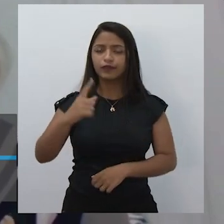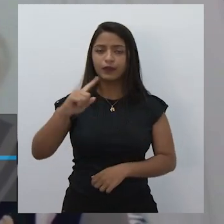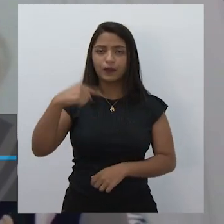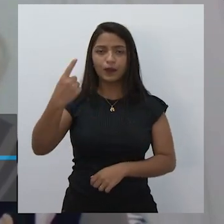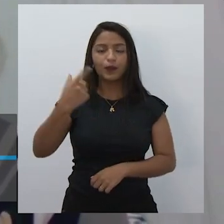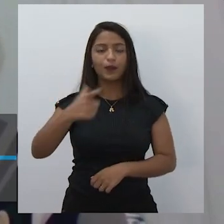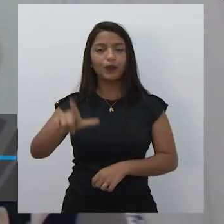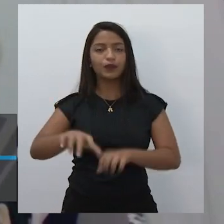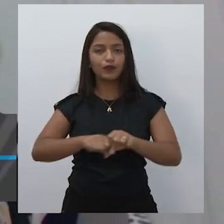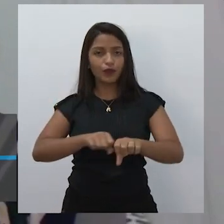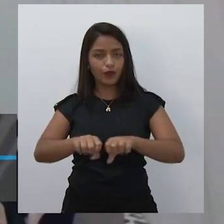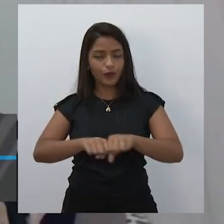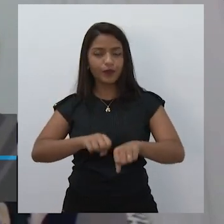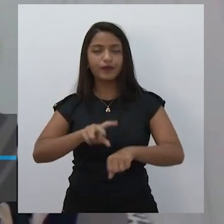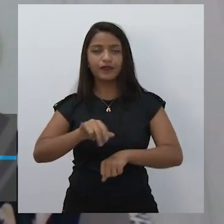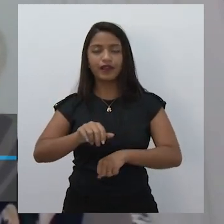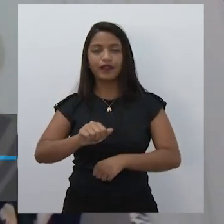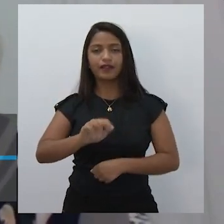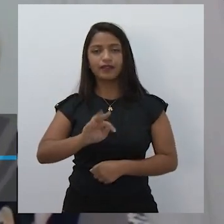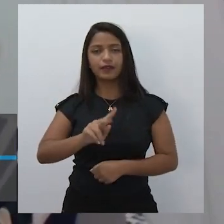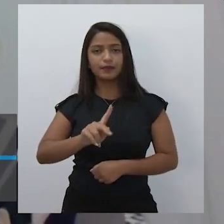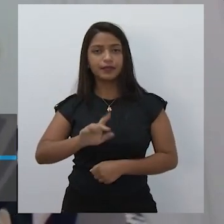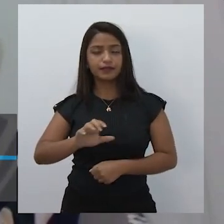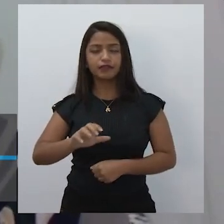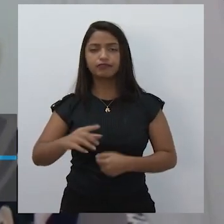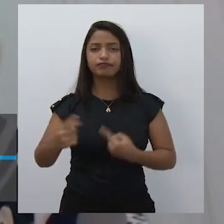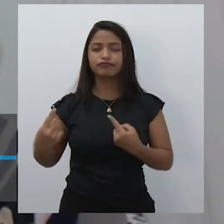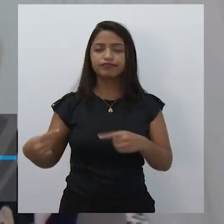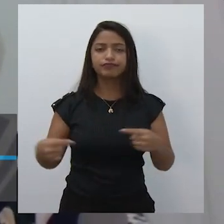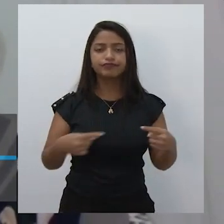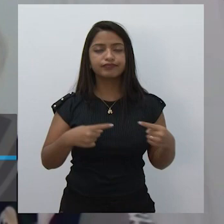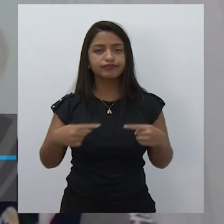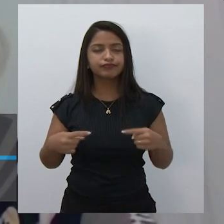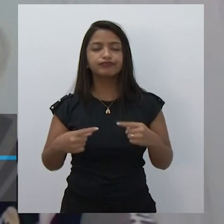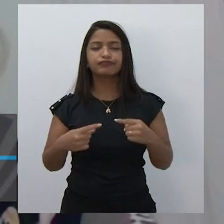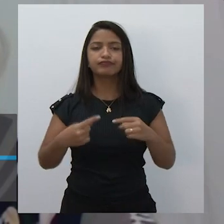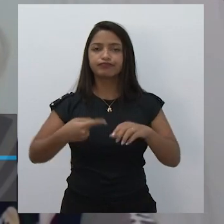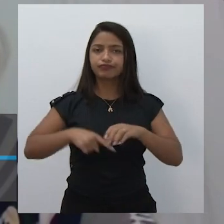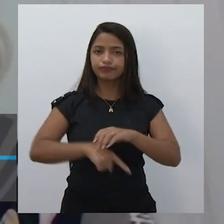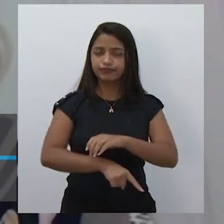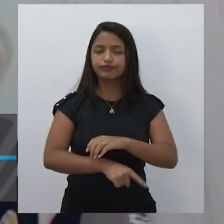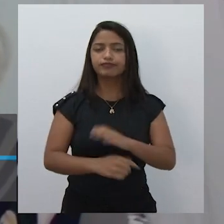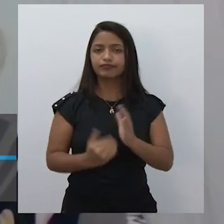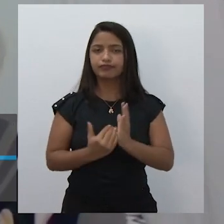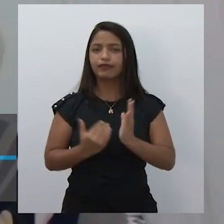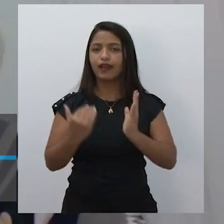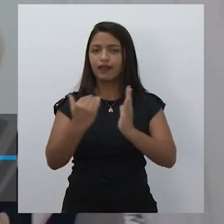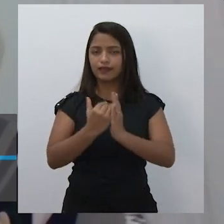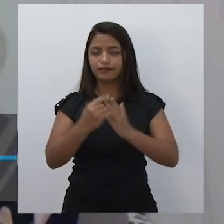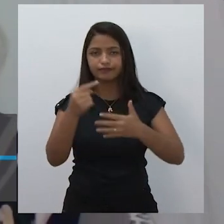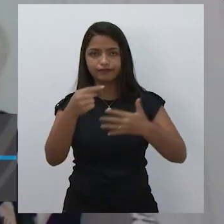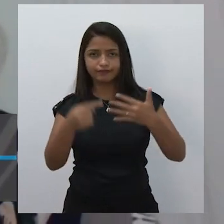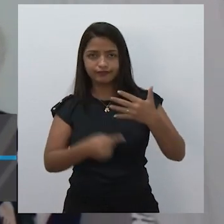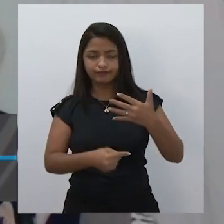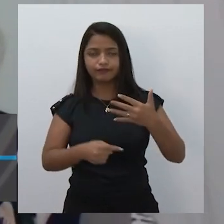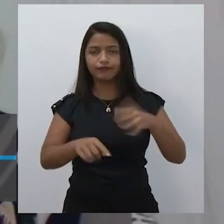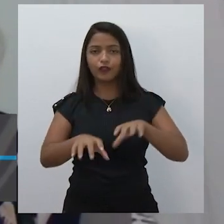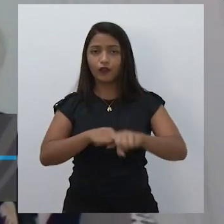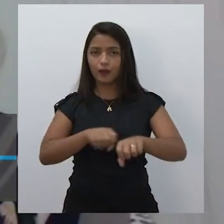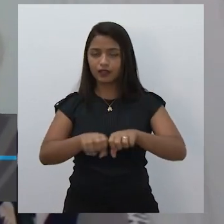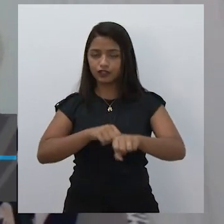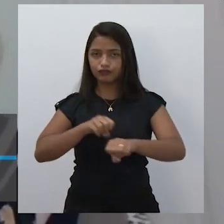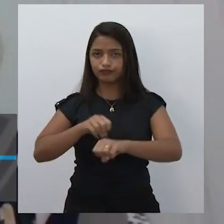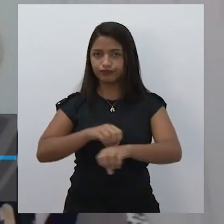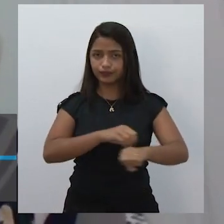nas ATPCs, para discutirmos mais a fundo os itinerários formativos. O